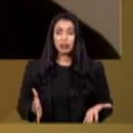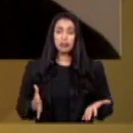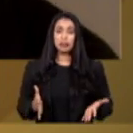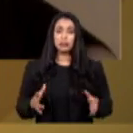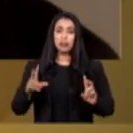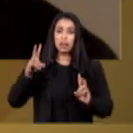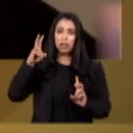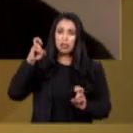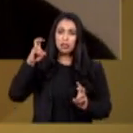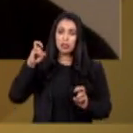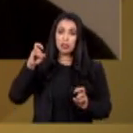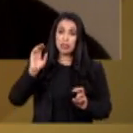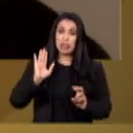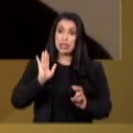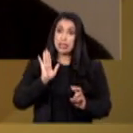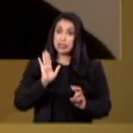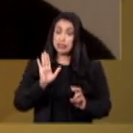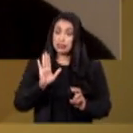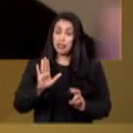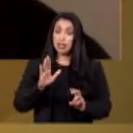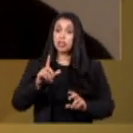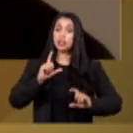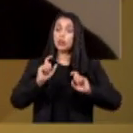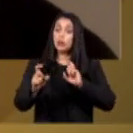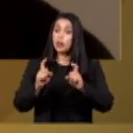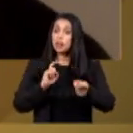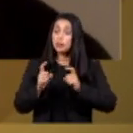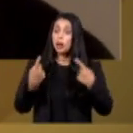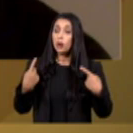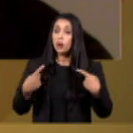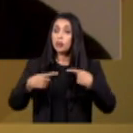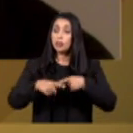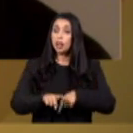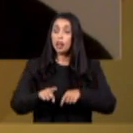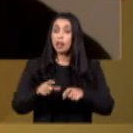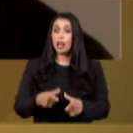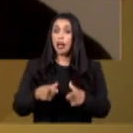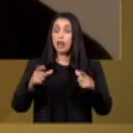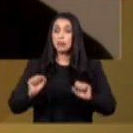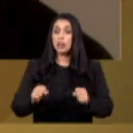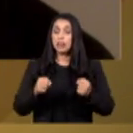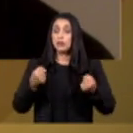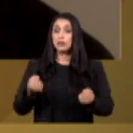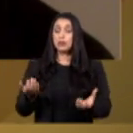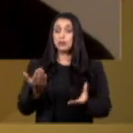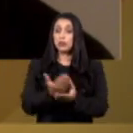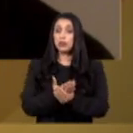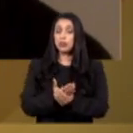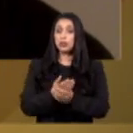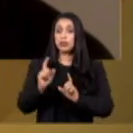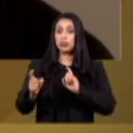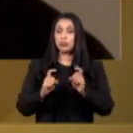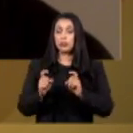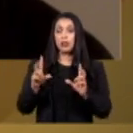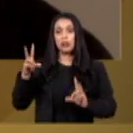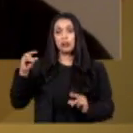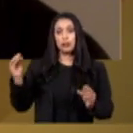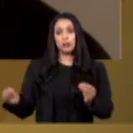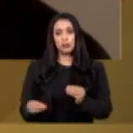entre as desde que facultado ao administrado contraditório ea ampla defesa em processo administrativo regular